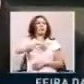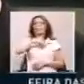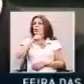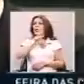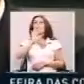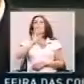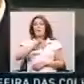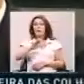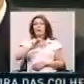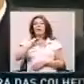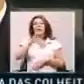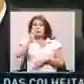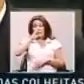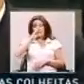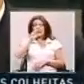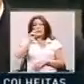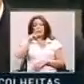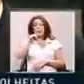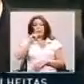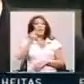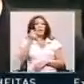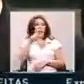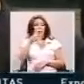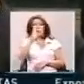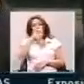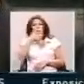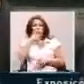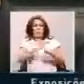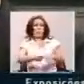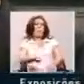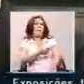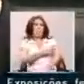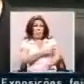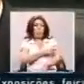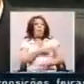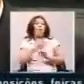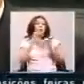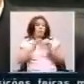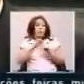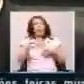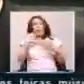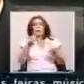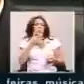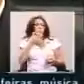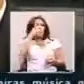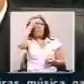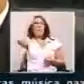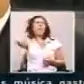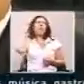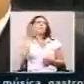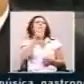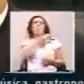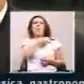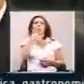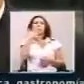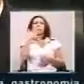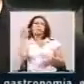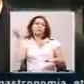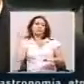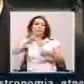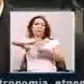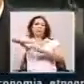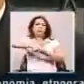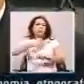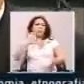civil. E se o for do ponto de vista criminal, e só as circunstâncias extremas é que isso pode acontecer, designadamente quando ocorrem claros excessos de praxe que